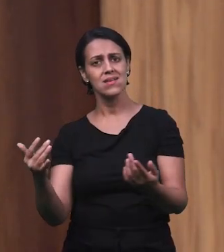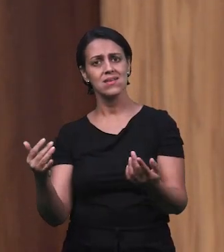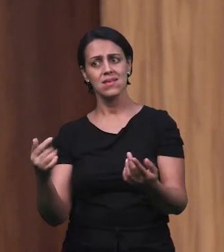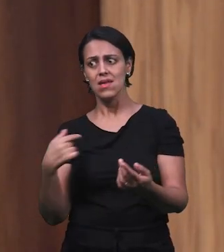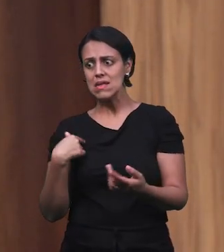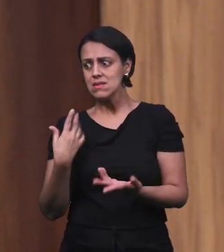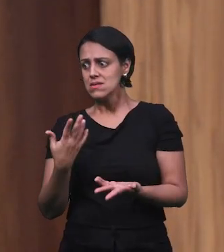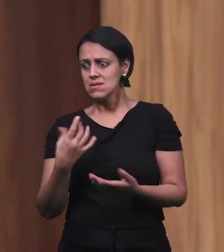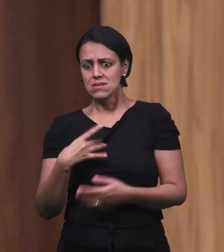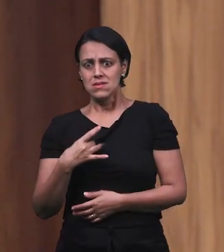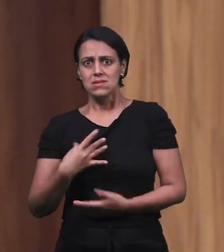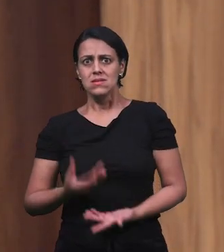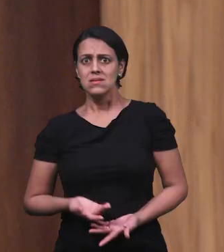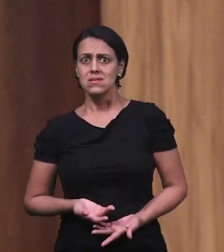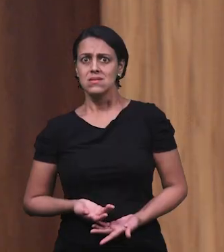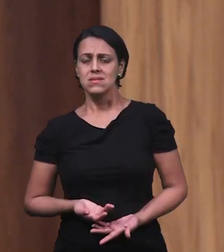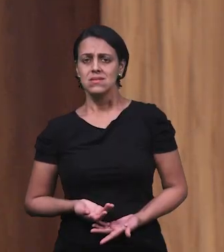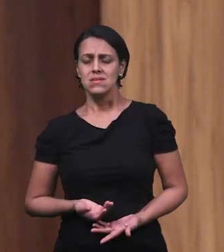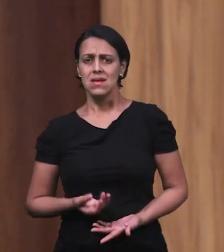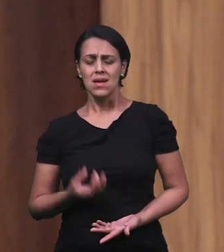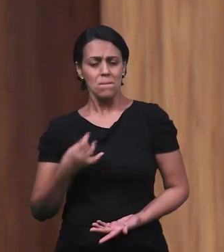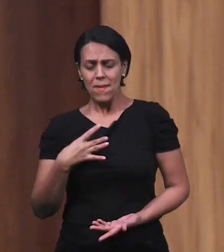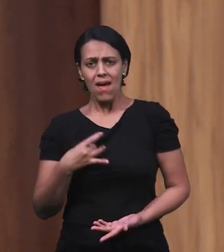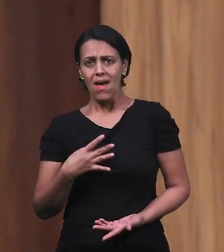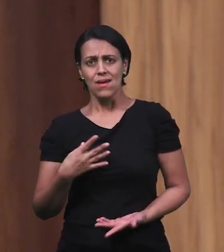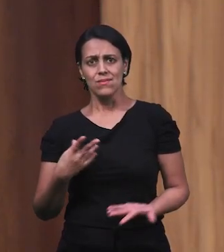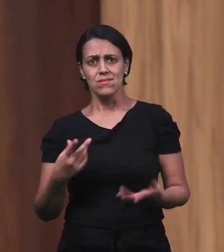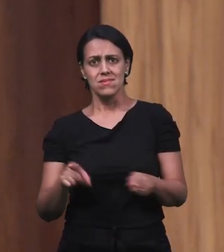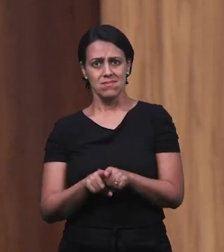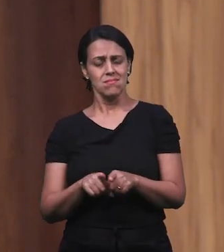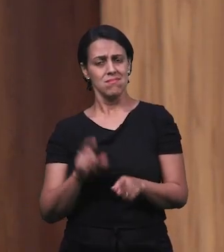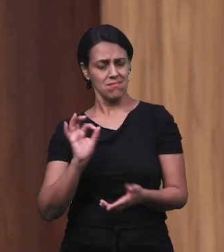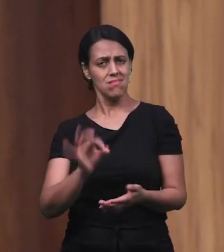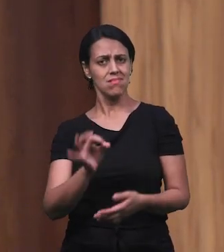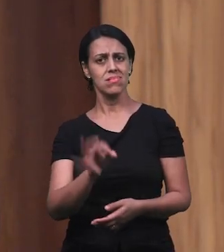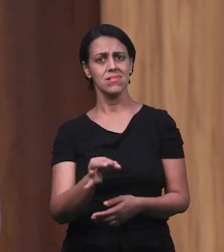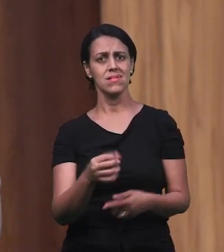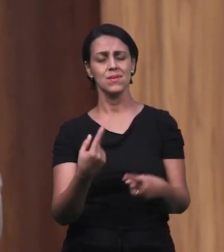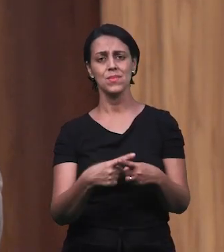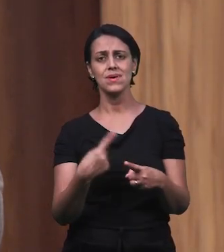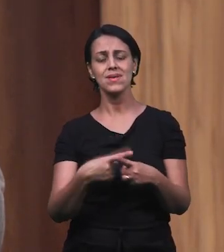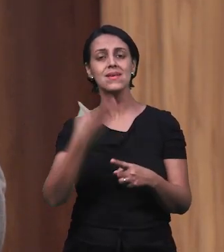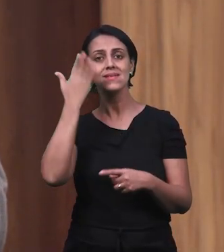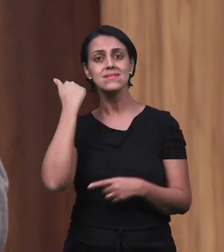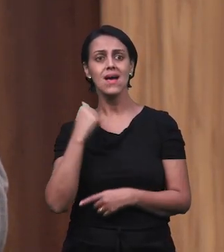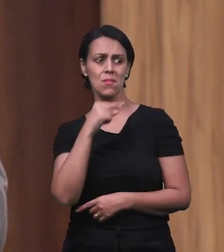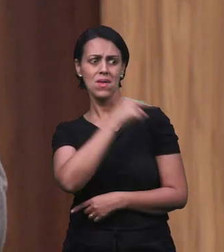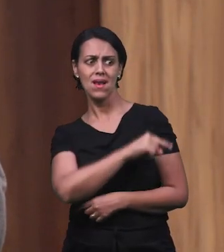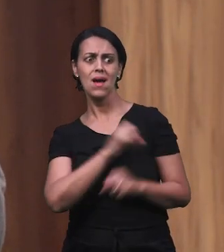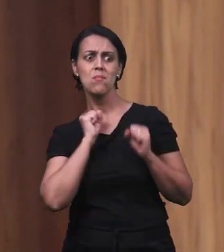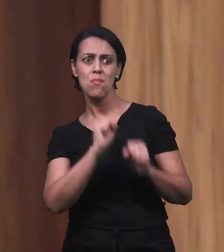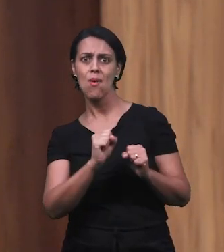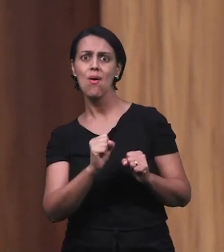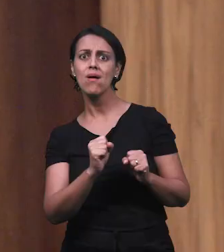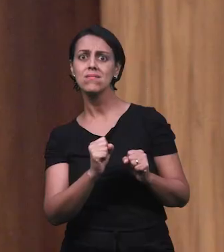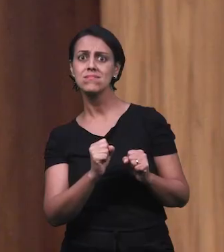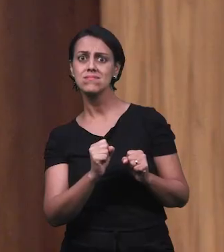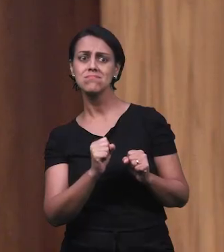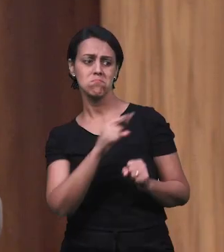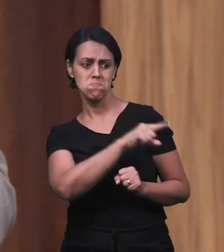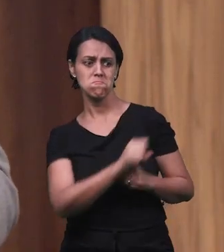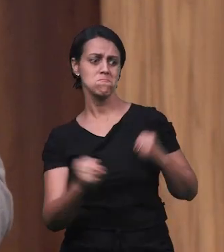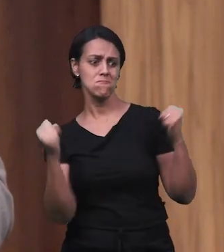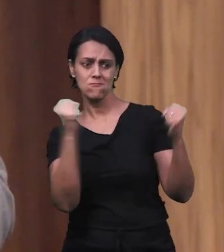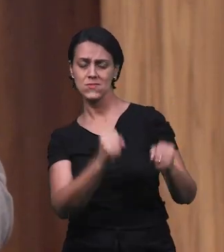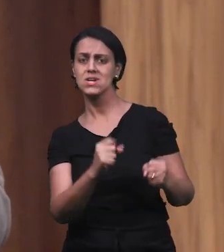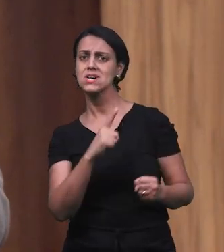assumiram um risco. Estavam com medo. Eles estavam com medo mesmo, porque eles sabiam que aquele povo era